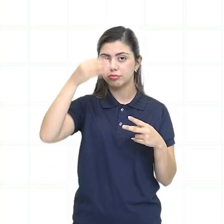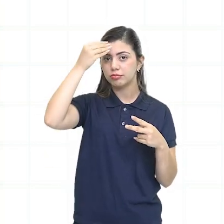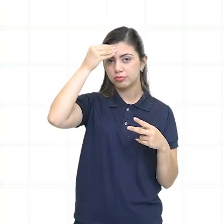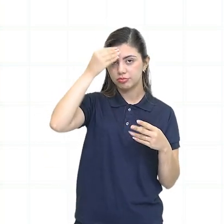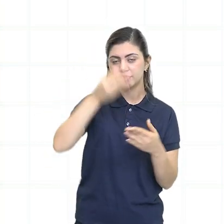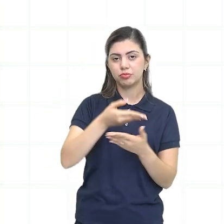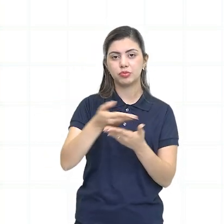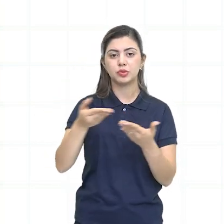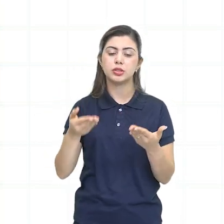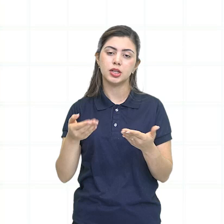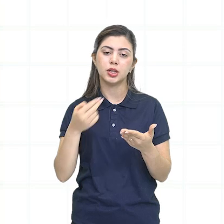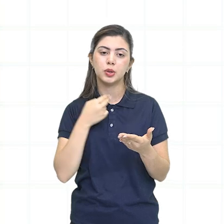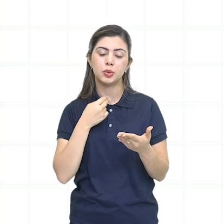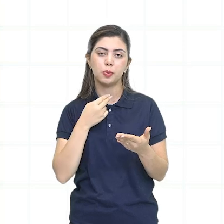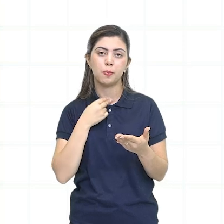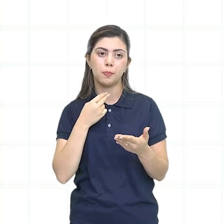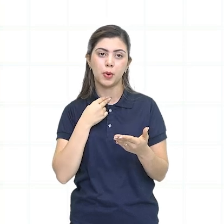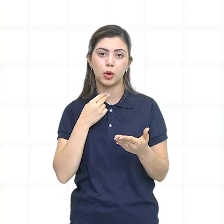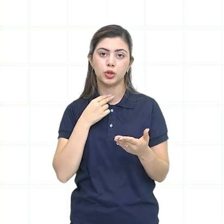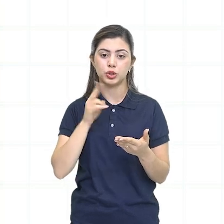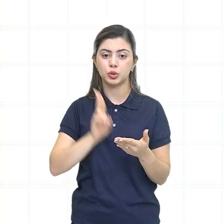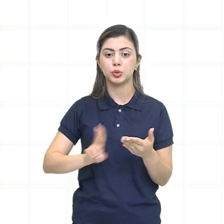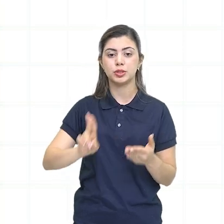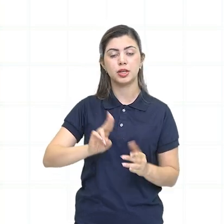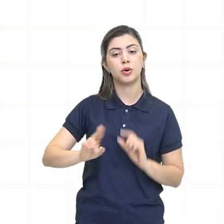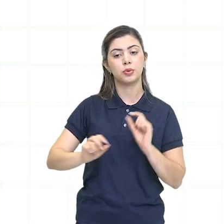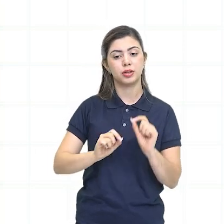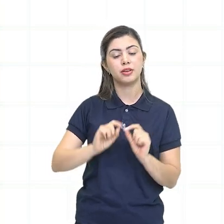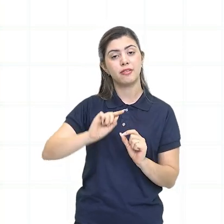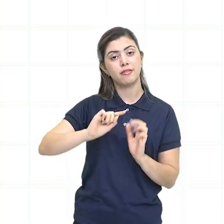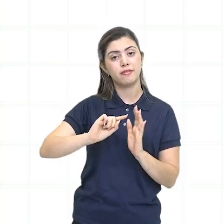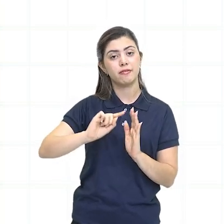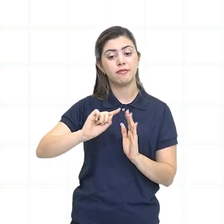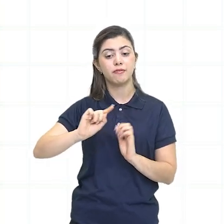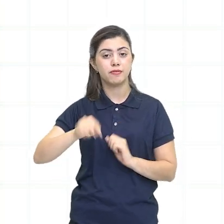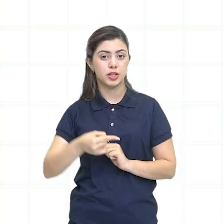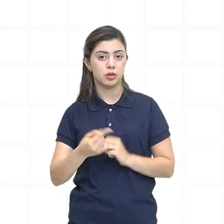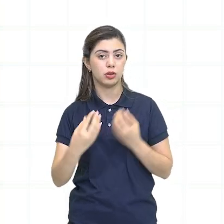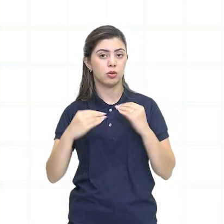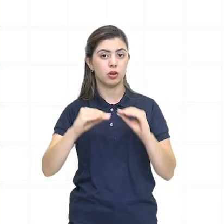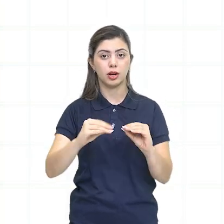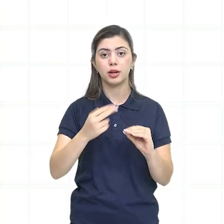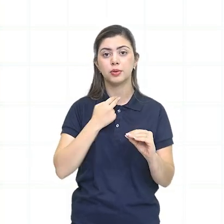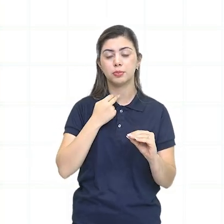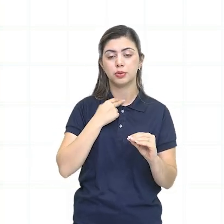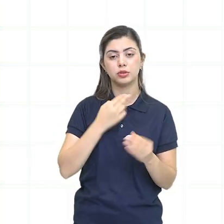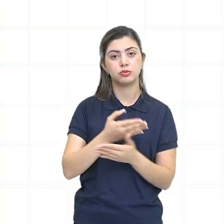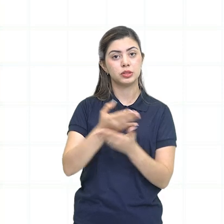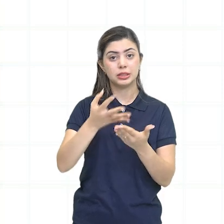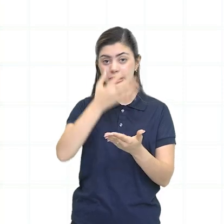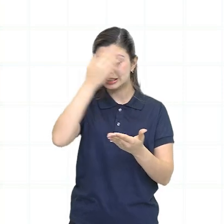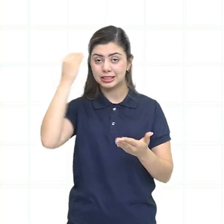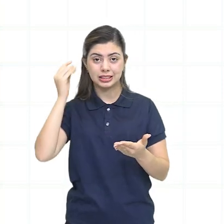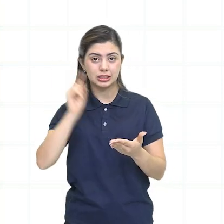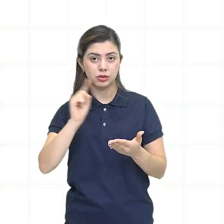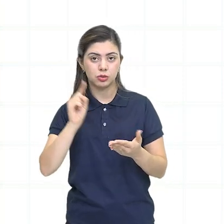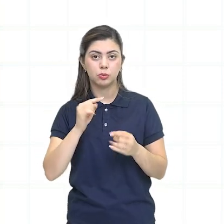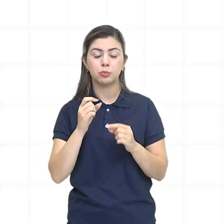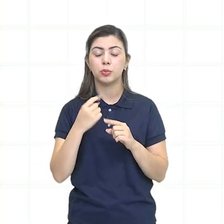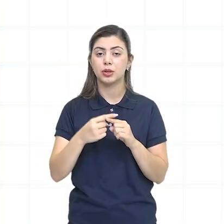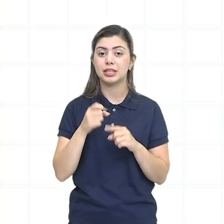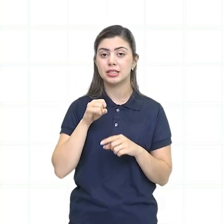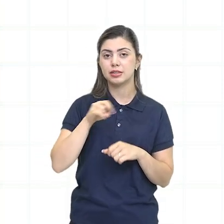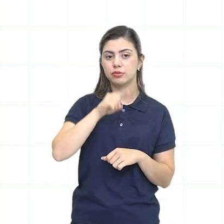jamais você pode utilizar a vírgula, tá? Não esqueça, porque se você